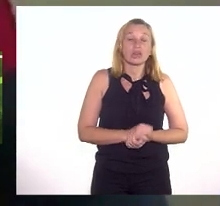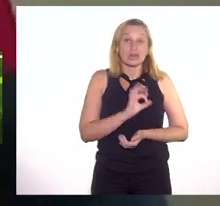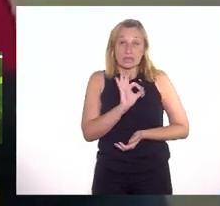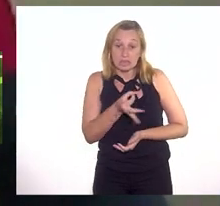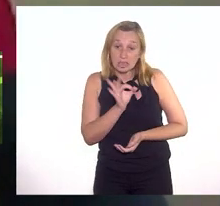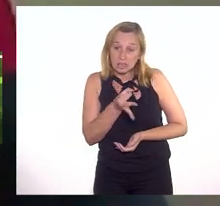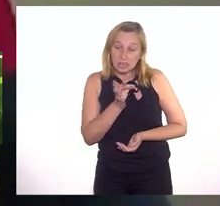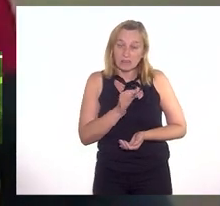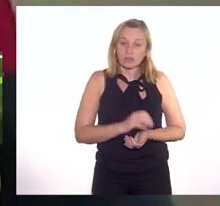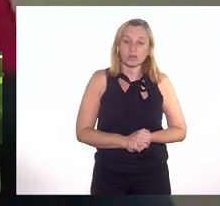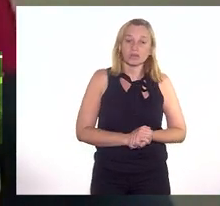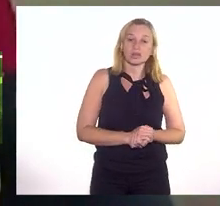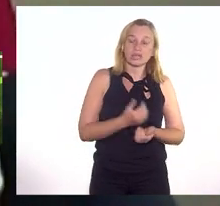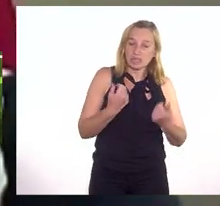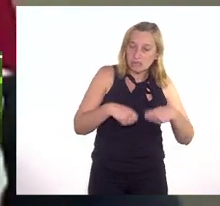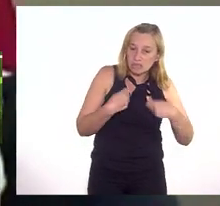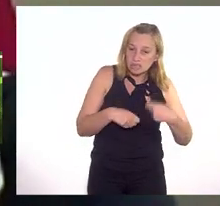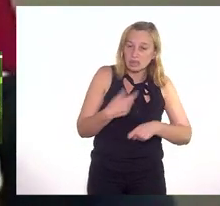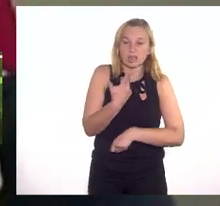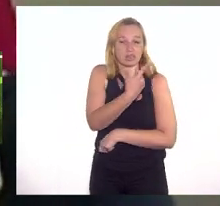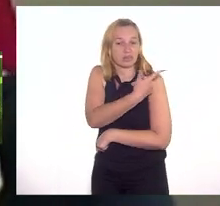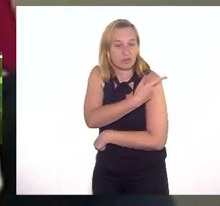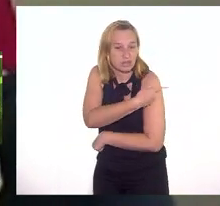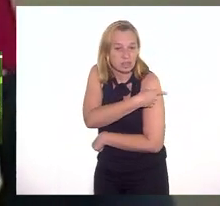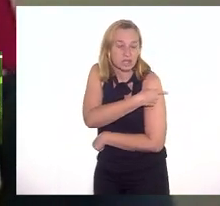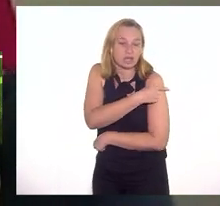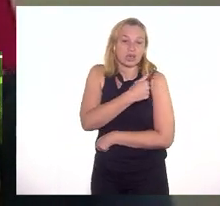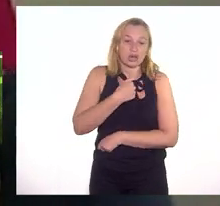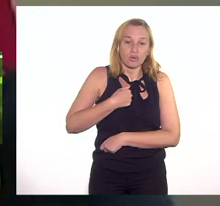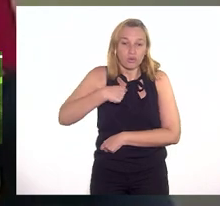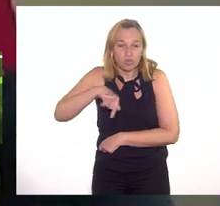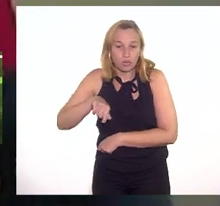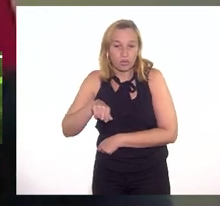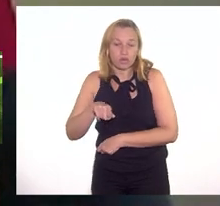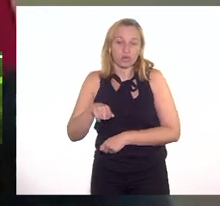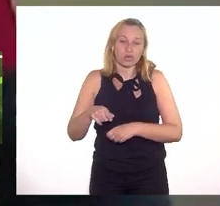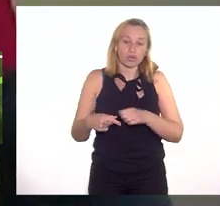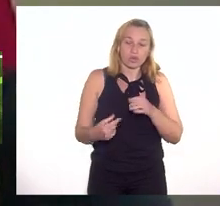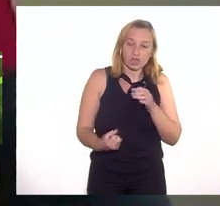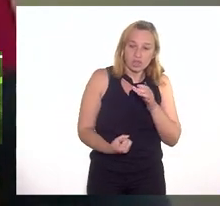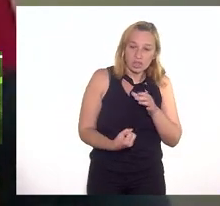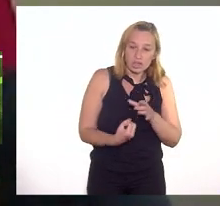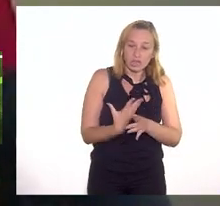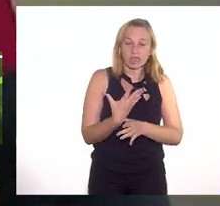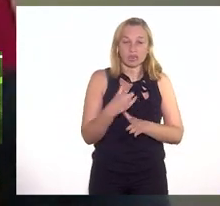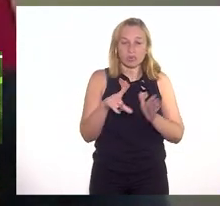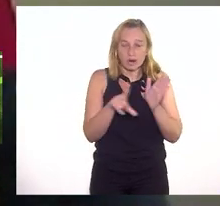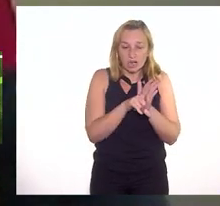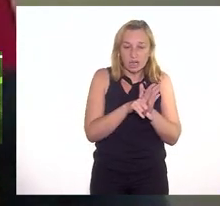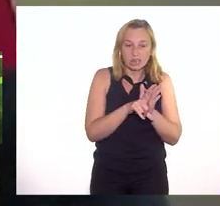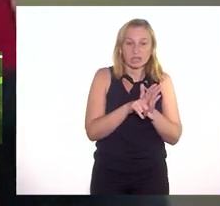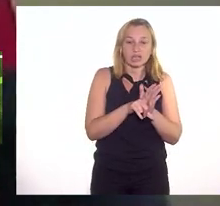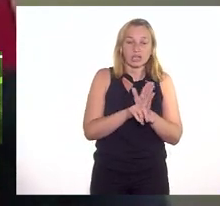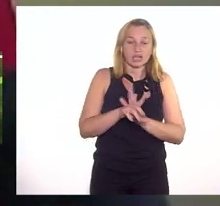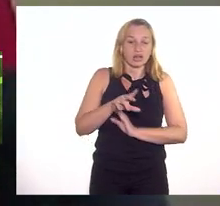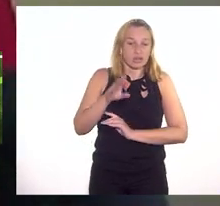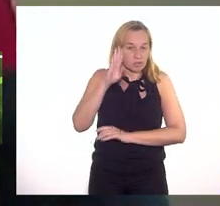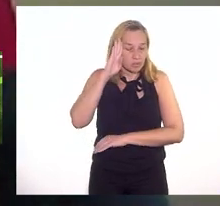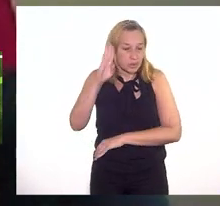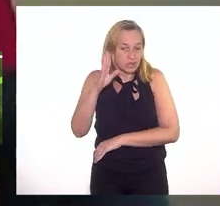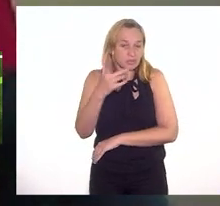Obviamente, em razão da carência das vacinas, eu mesma fui autora de uma lei sobre a vacinação prioritária